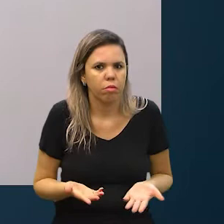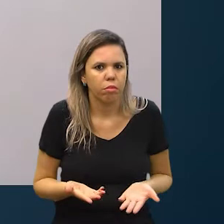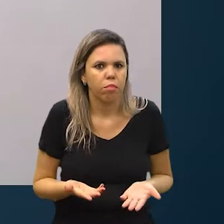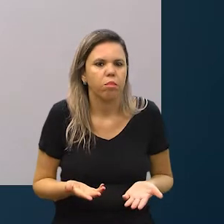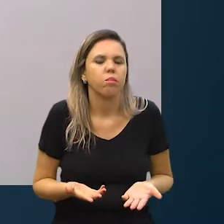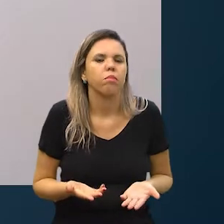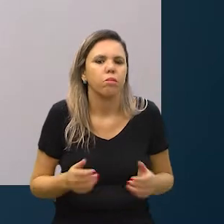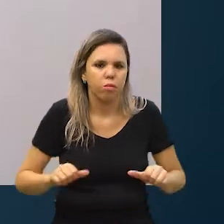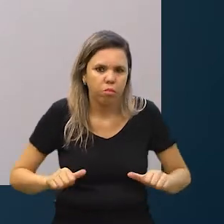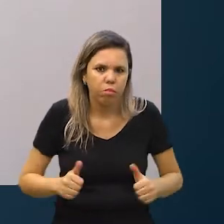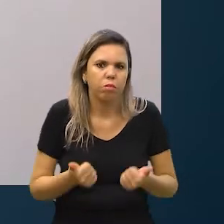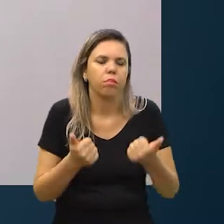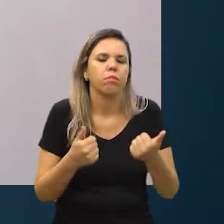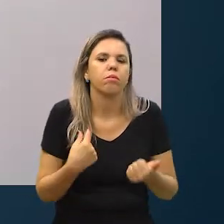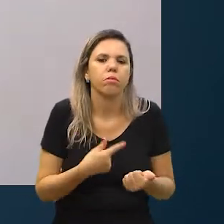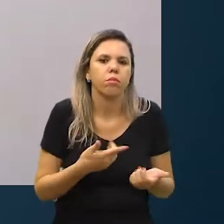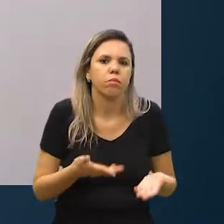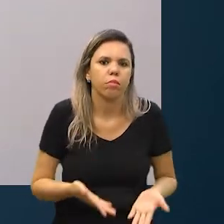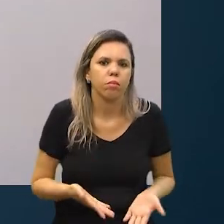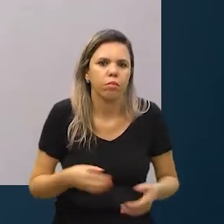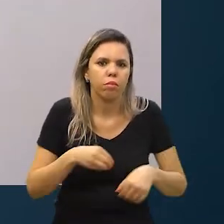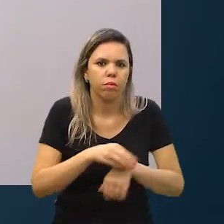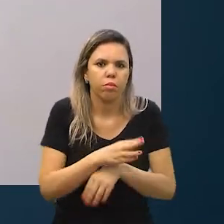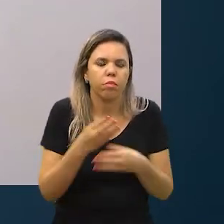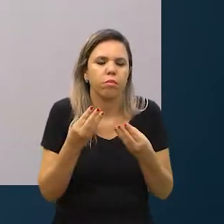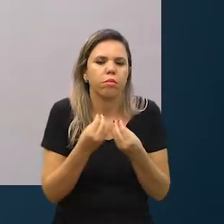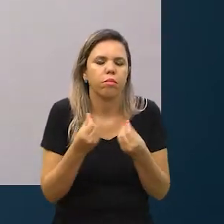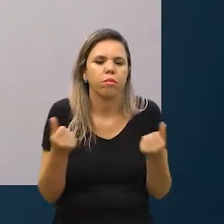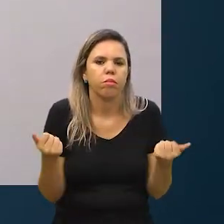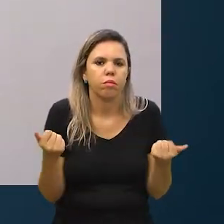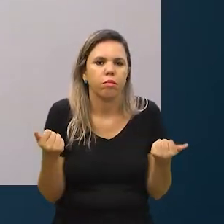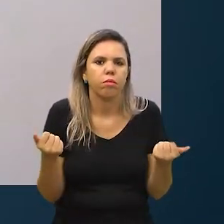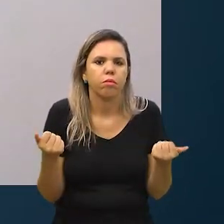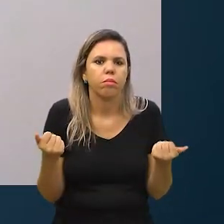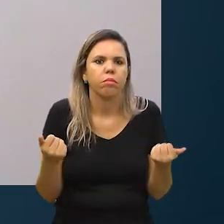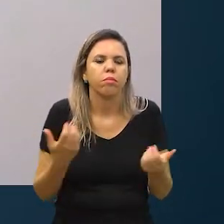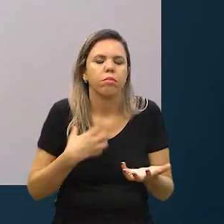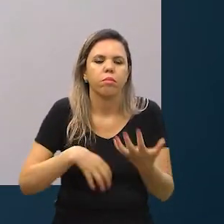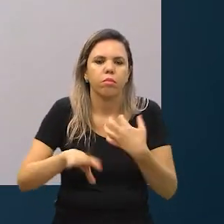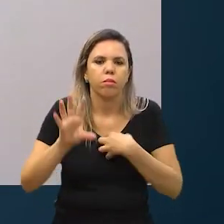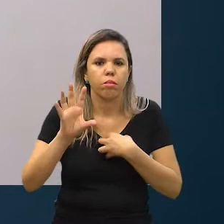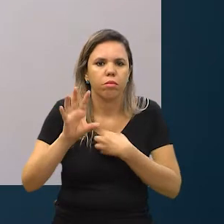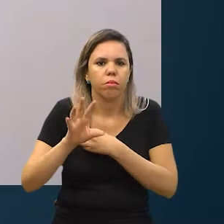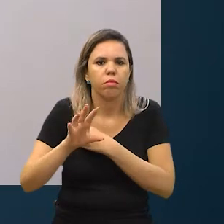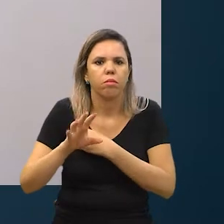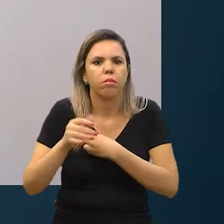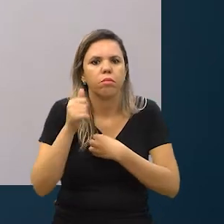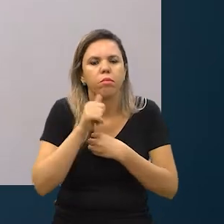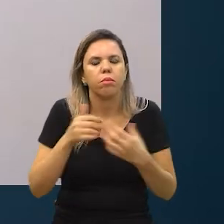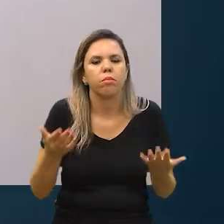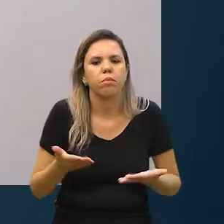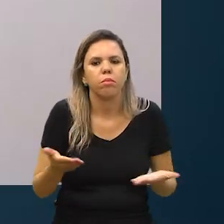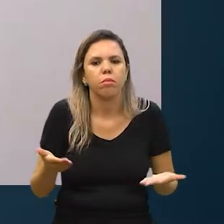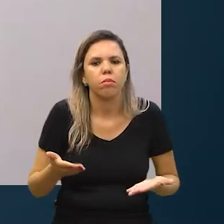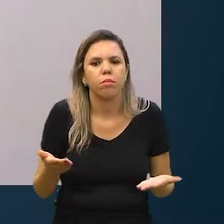super ponto positivo nosso, né? Traz mais sensibilidade, traz mais empatia, né? E a mulher hoje